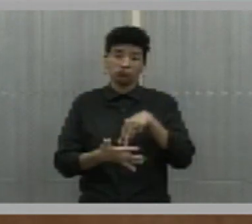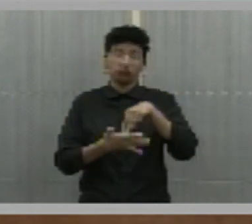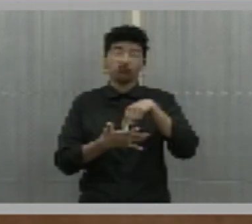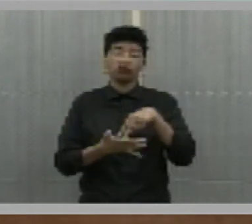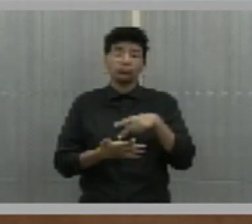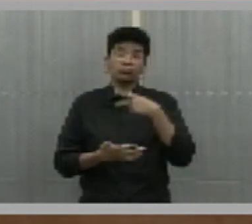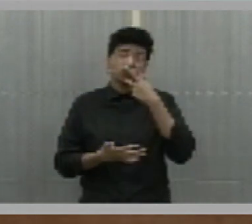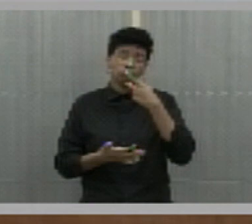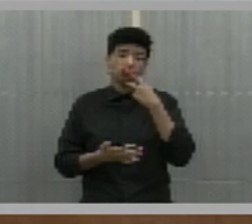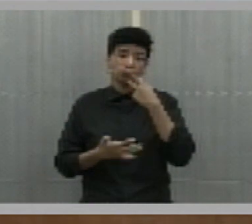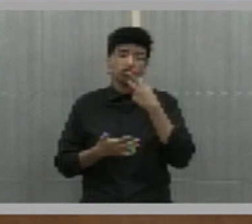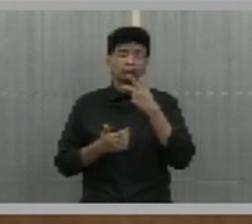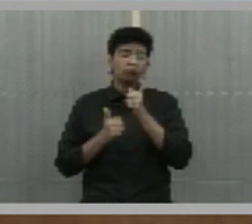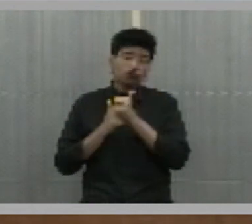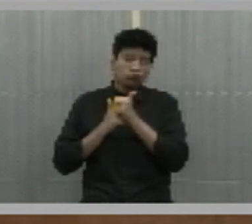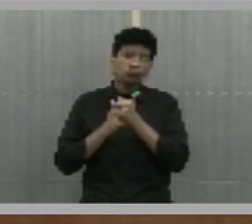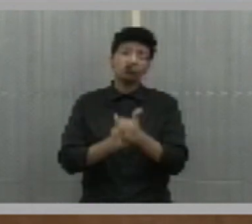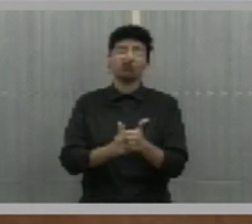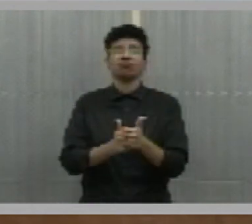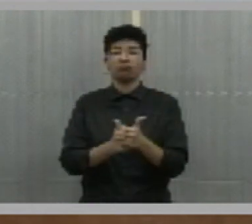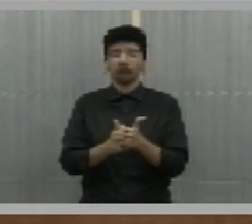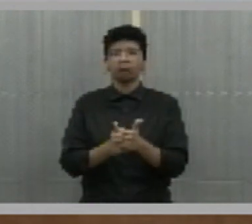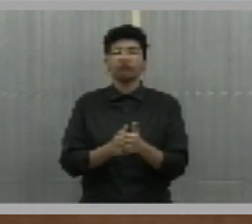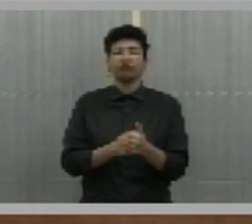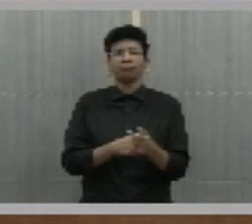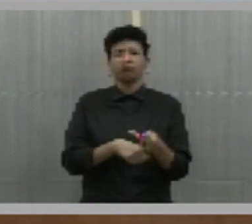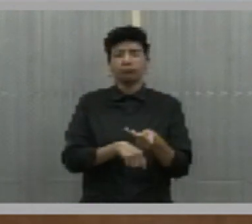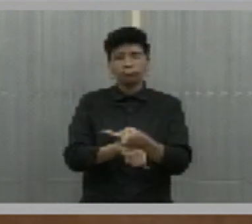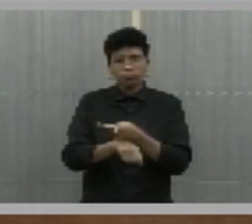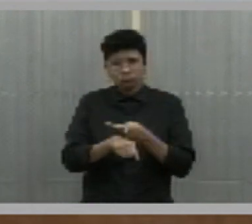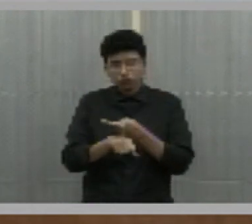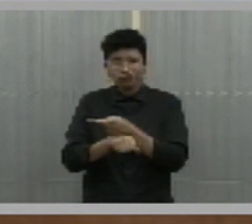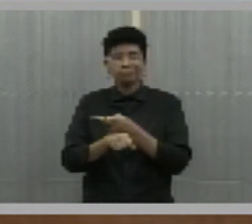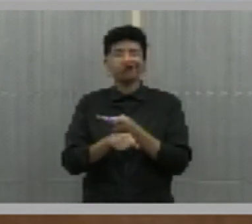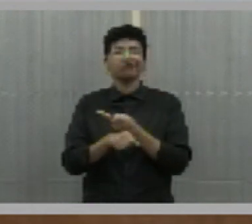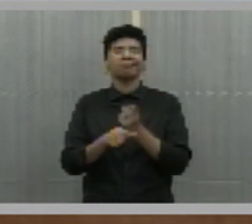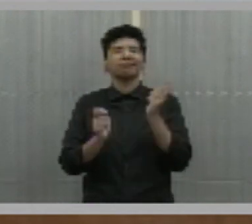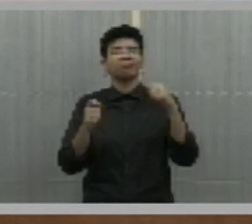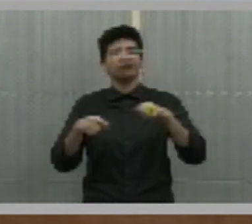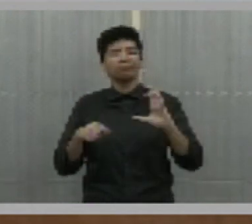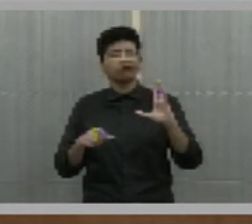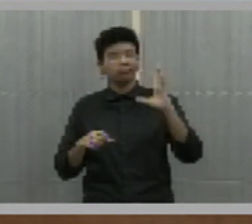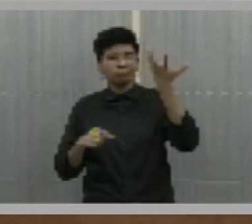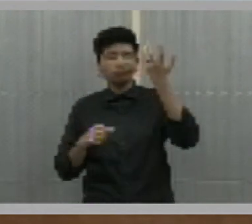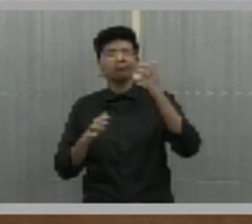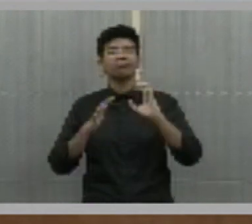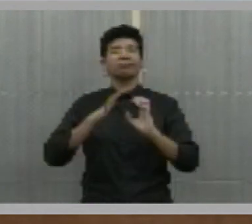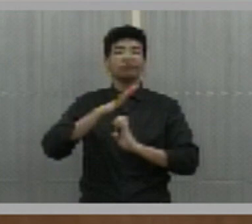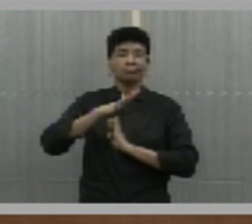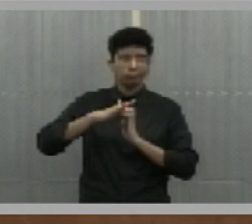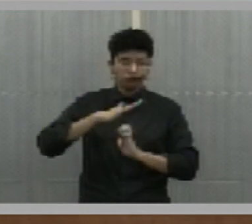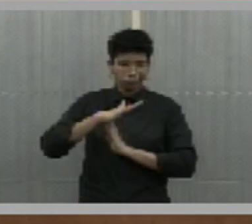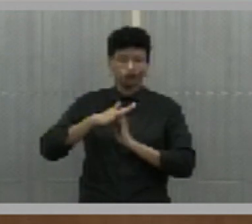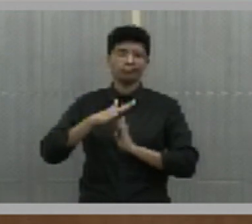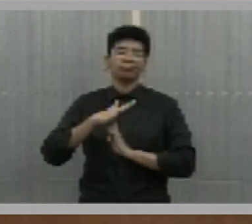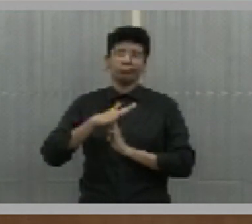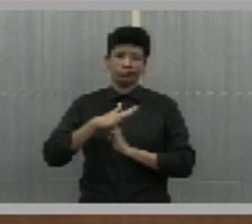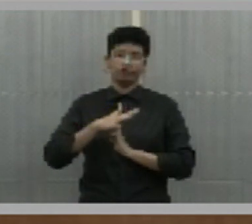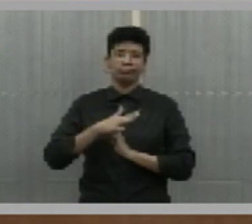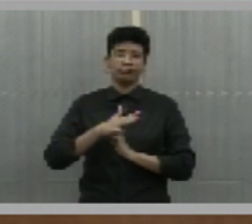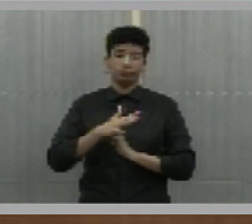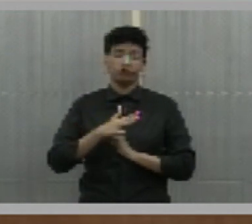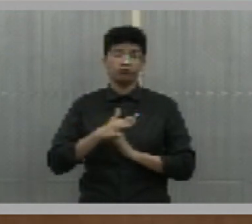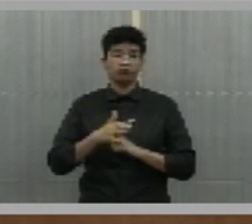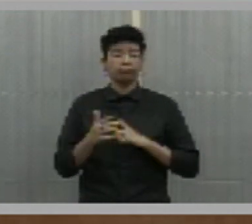e nós possamos juntos buscar esse diálogo com a Equatorial, colocar essa